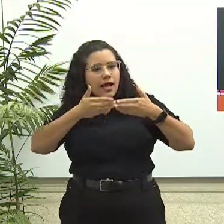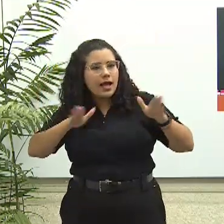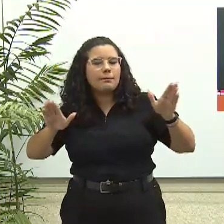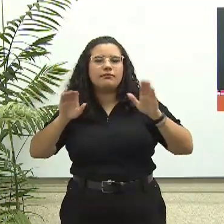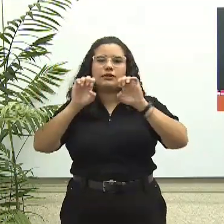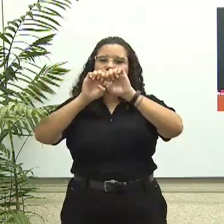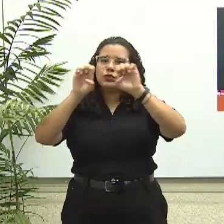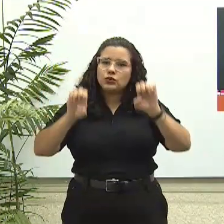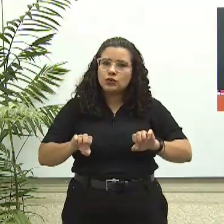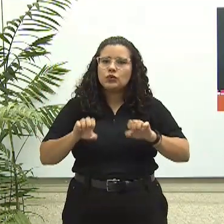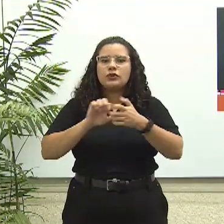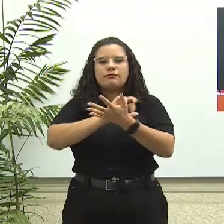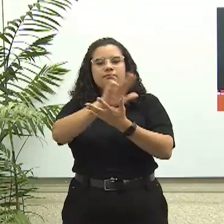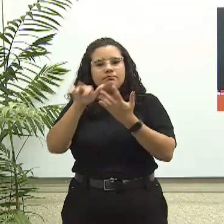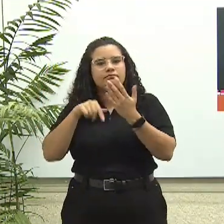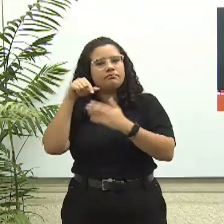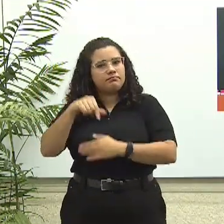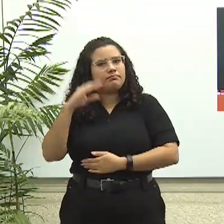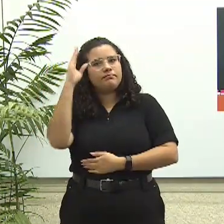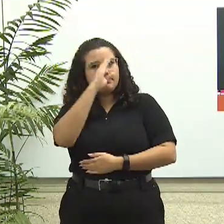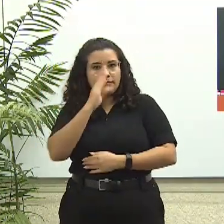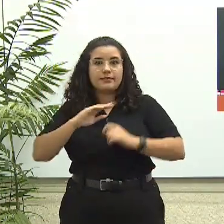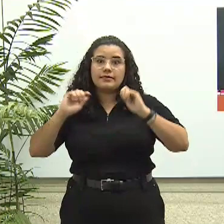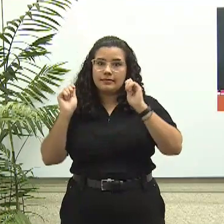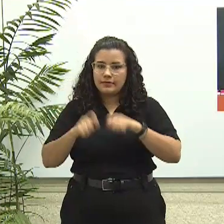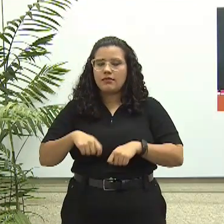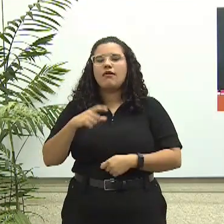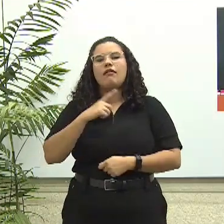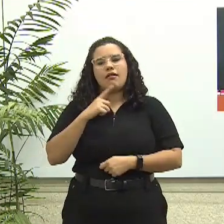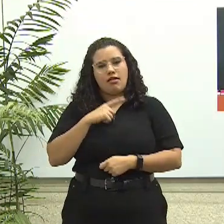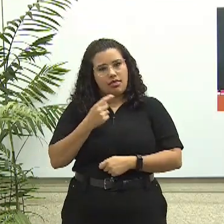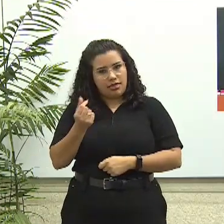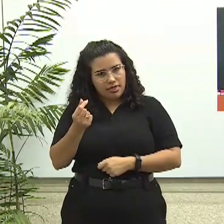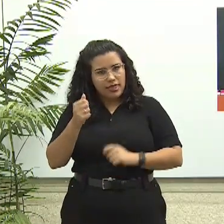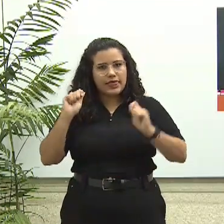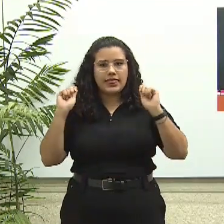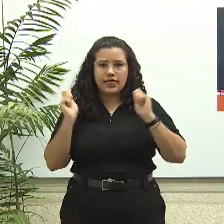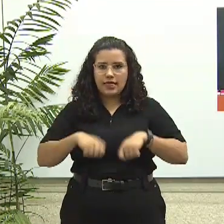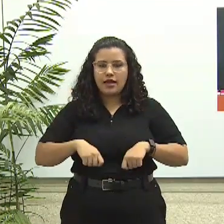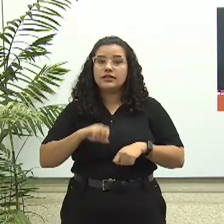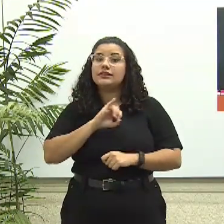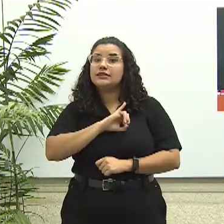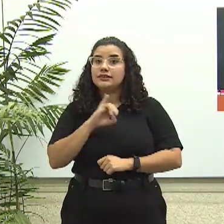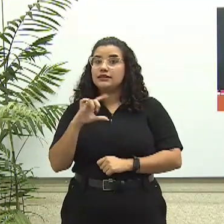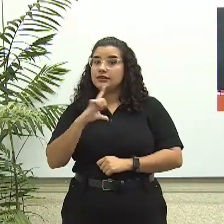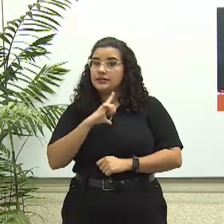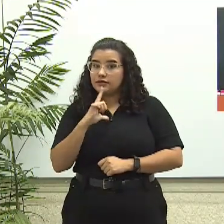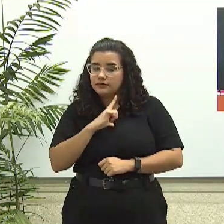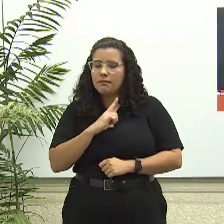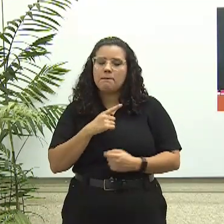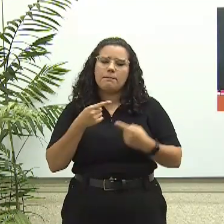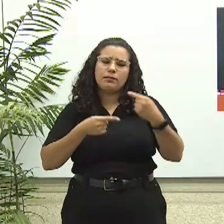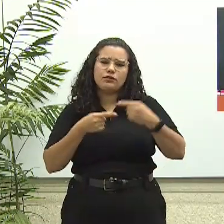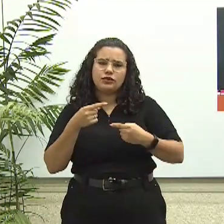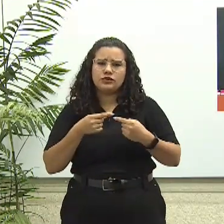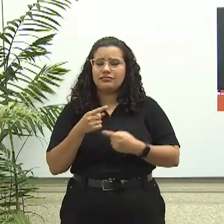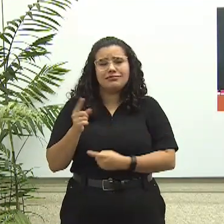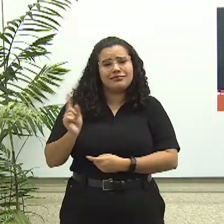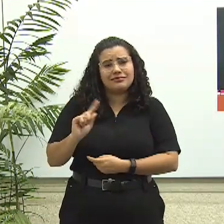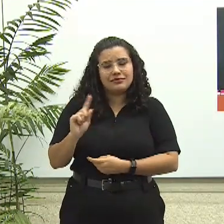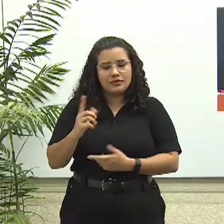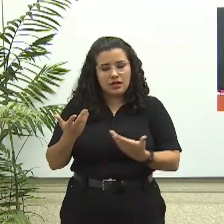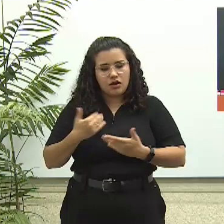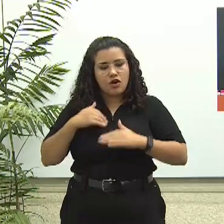Brasil dá para abrir tem recursos para abrir se tiver política mas não e aí eu